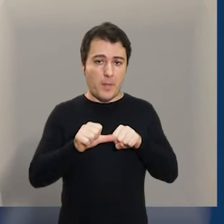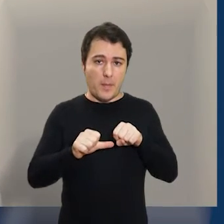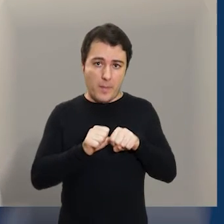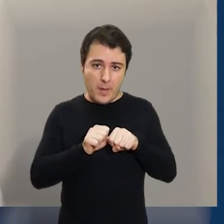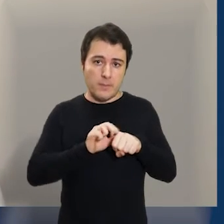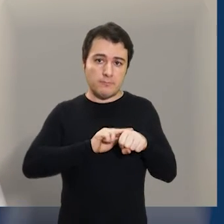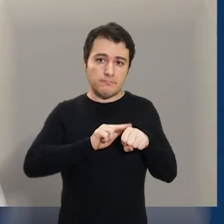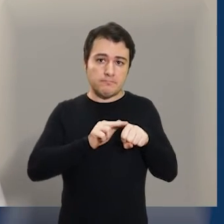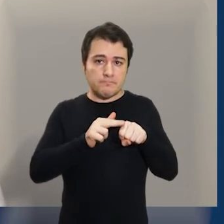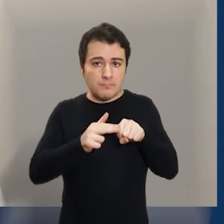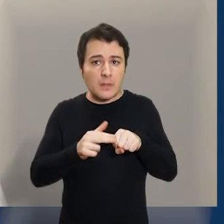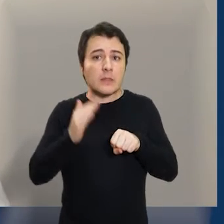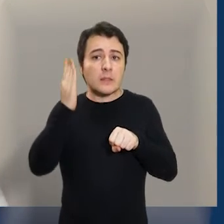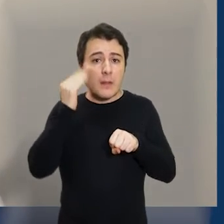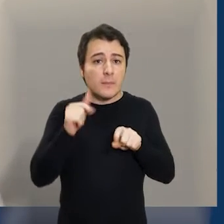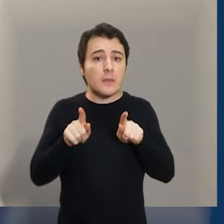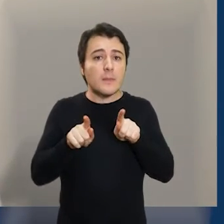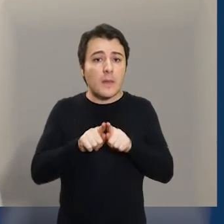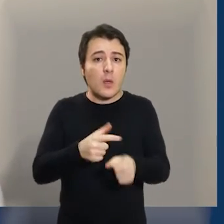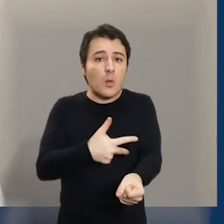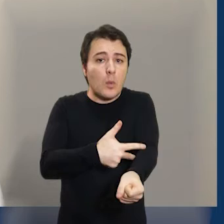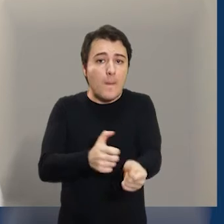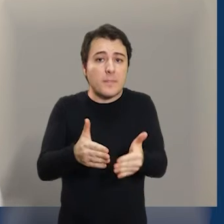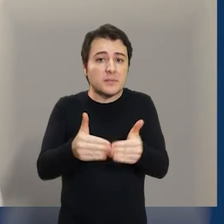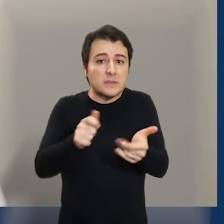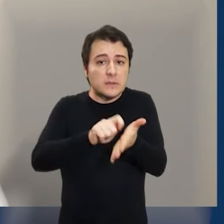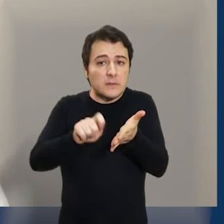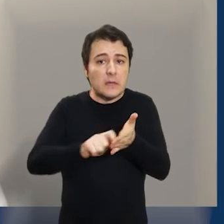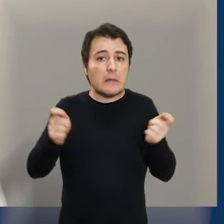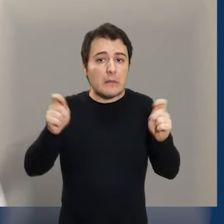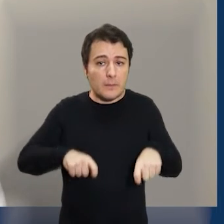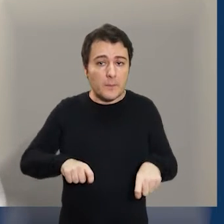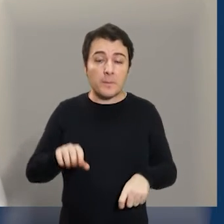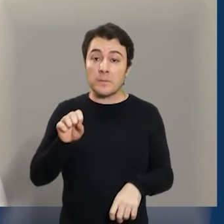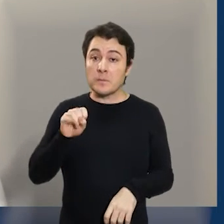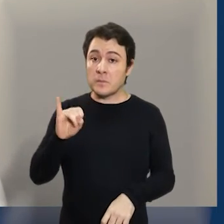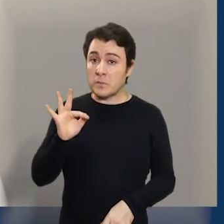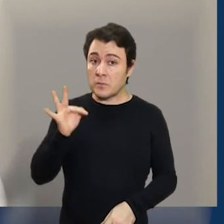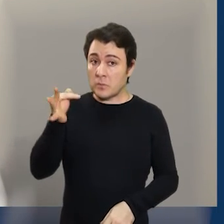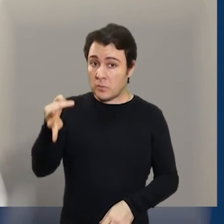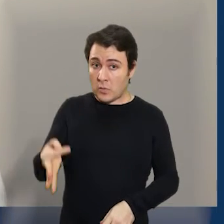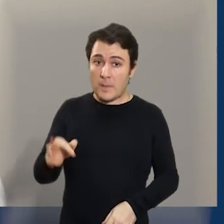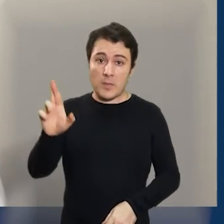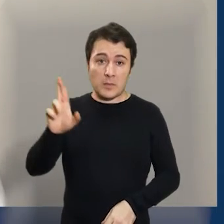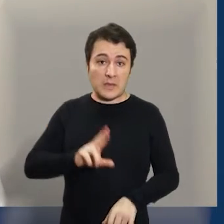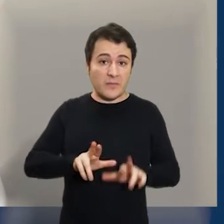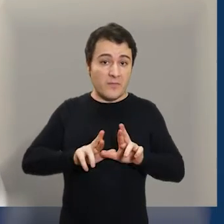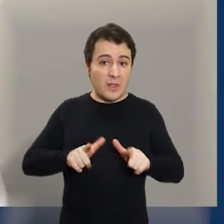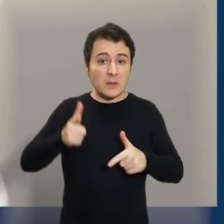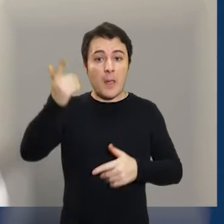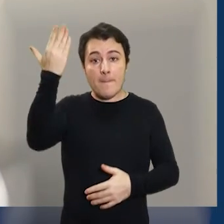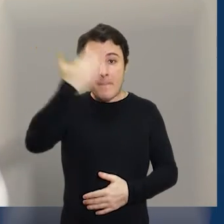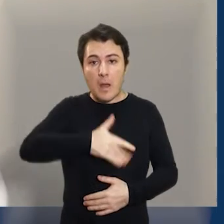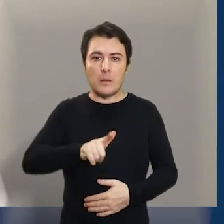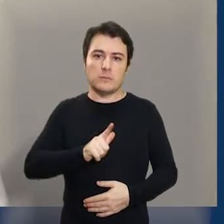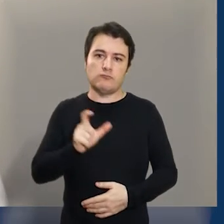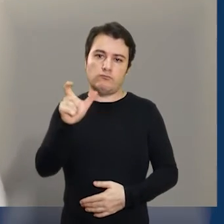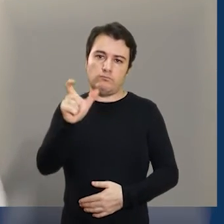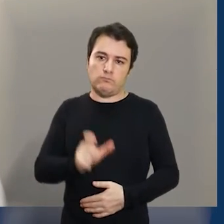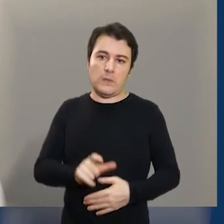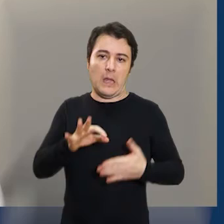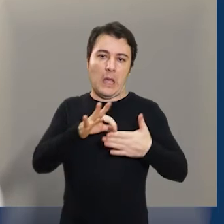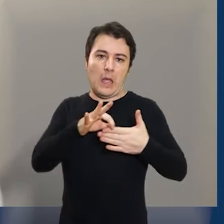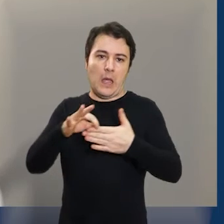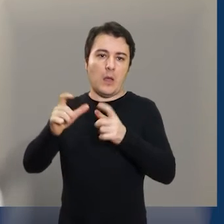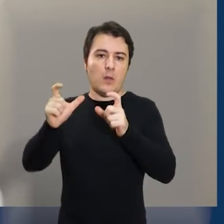a realizar tanto o TOC quanto a solicitar o PSA e interpretar os seus resultados. Frente a alguma alteração, o